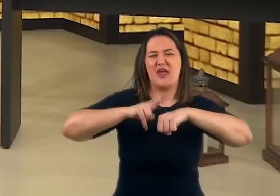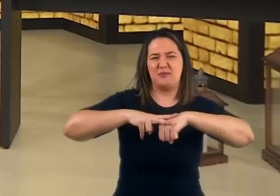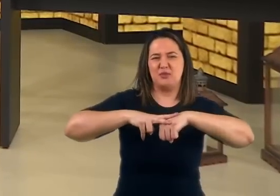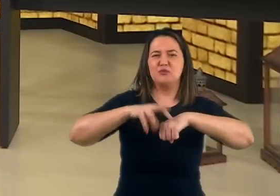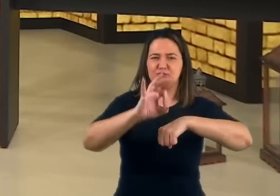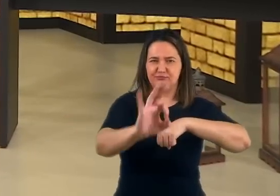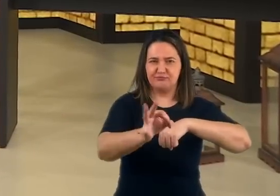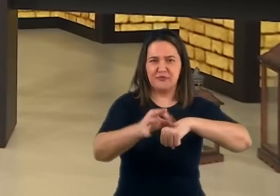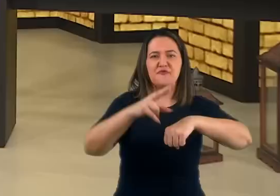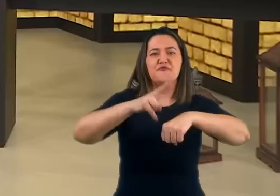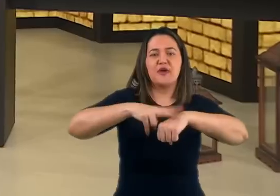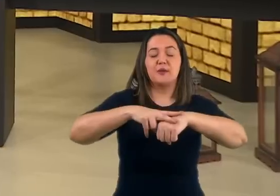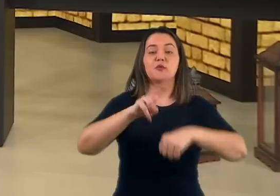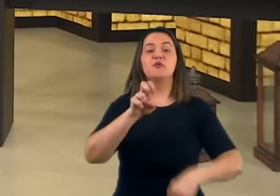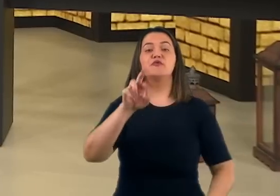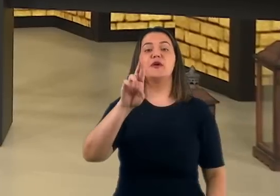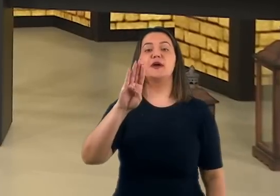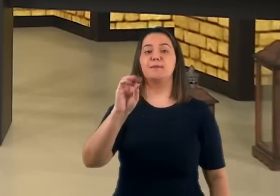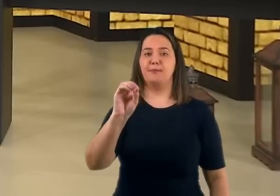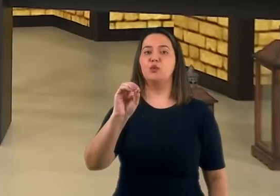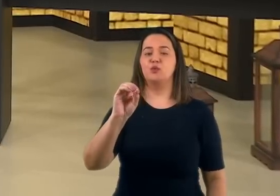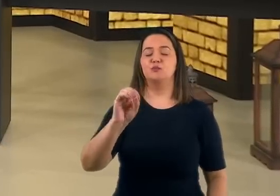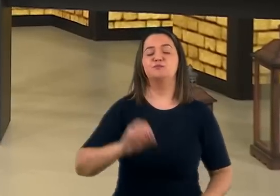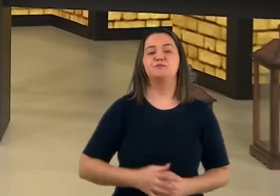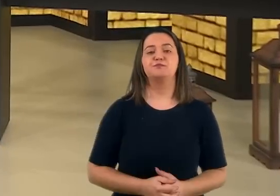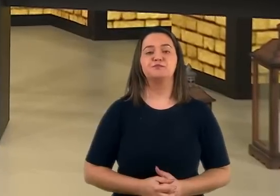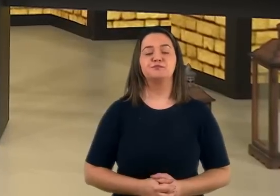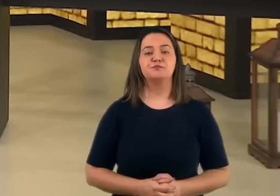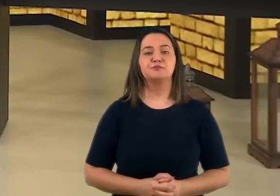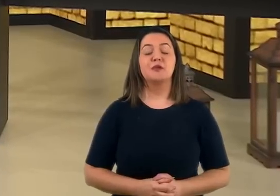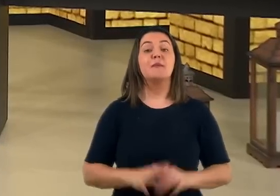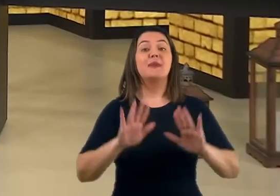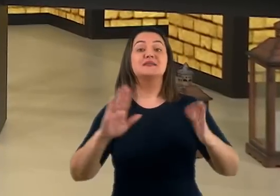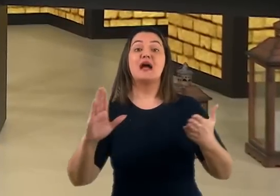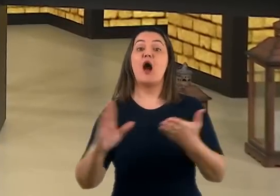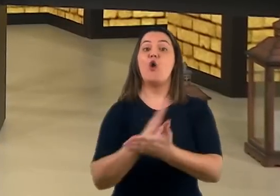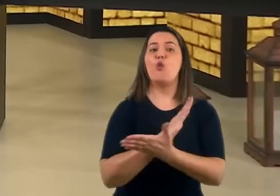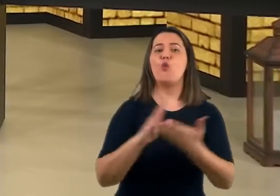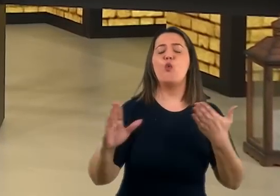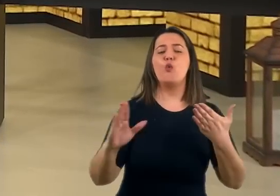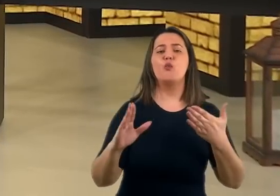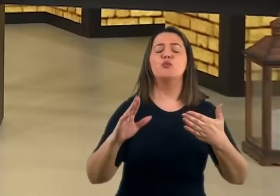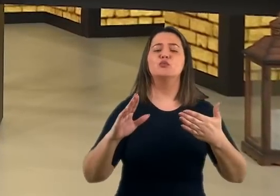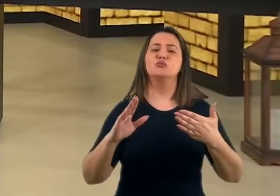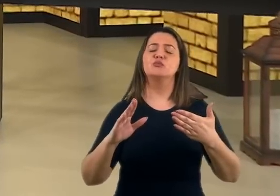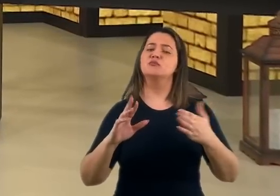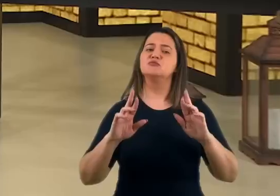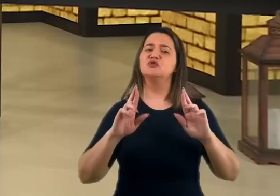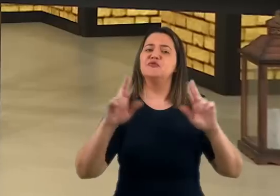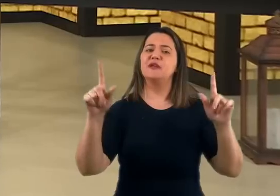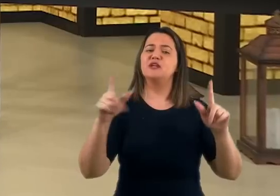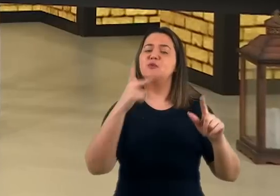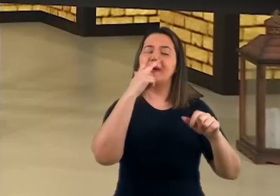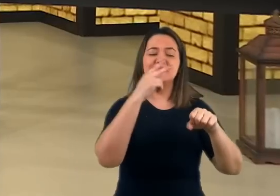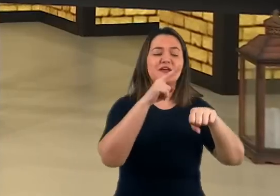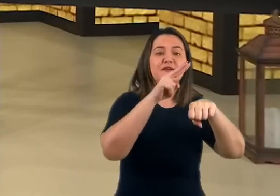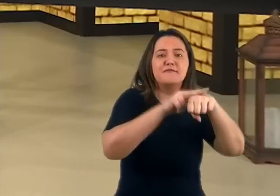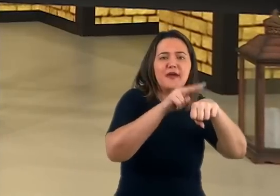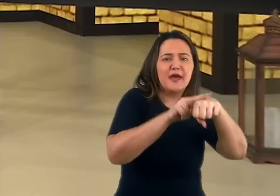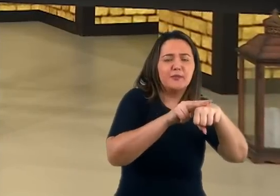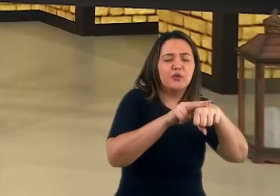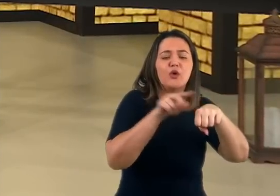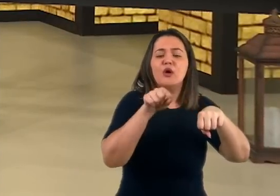masculino, diferente do que usamos em português. Porém, em algumas situações, essa forma não é respeitada.